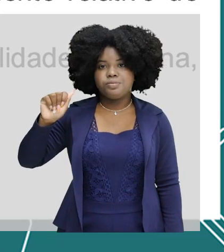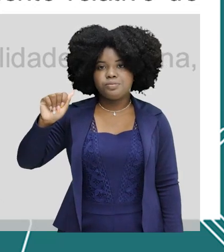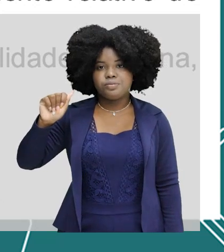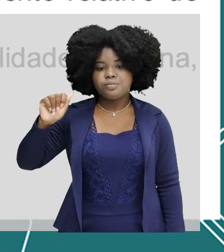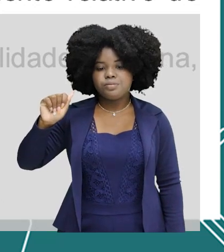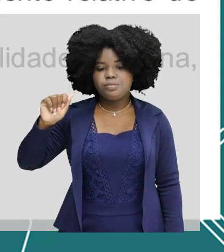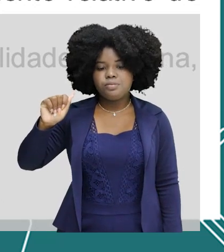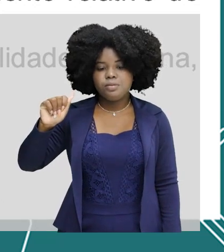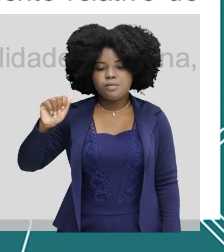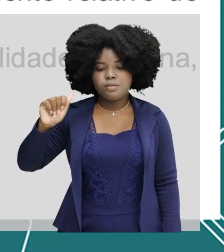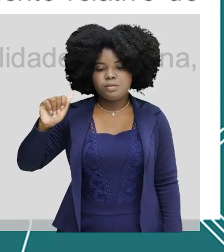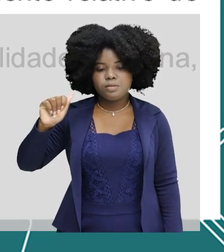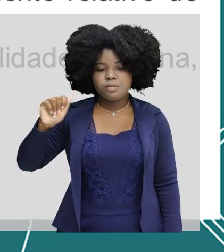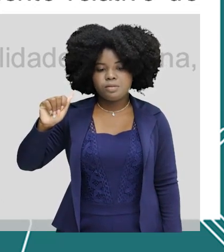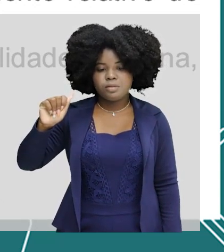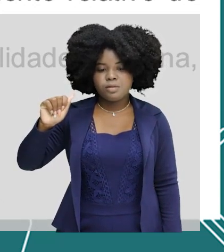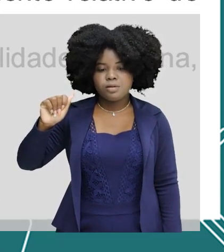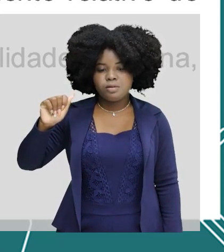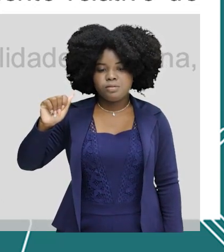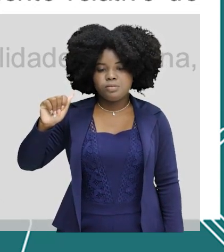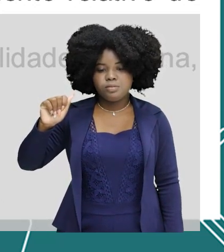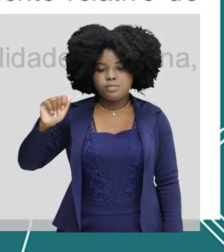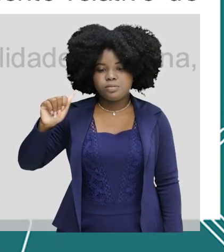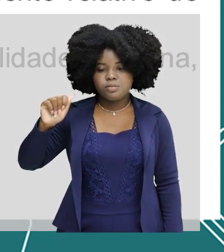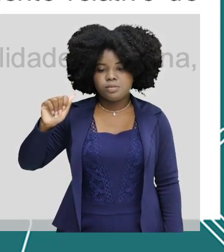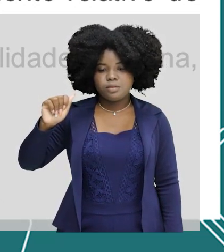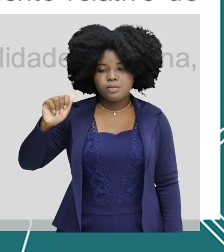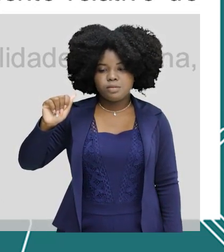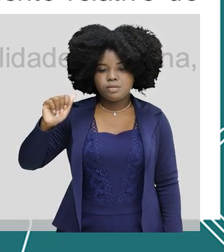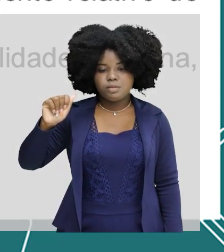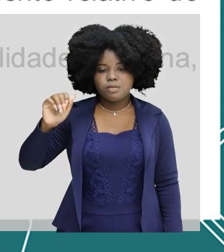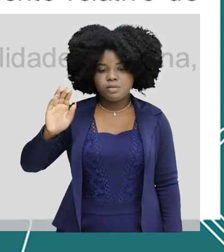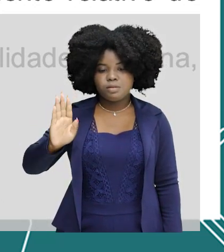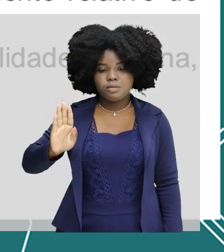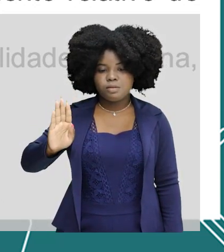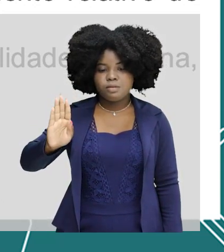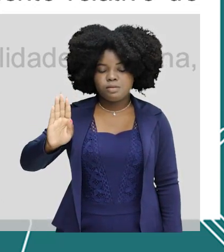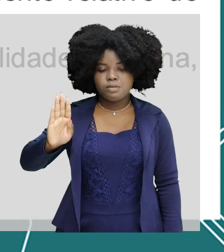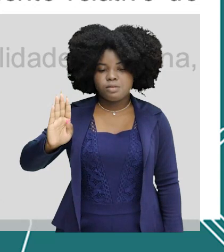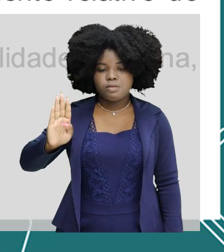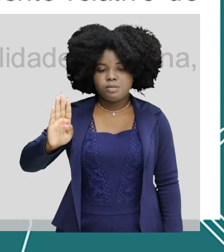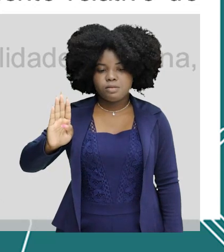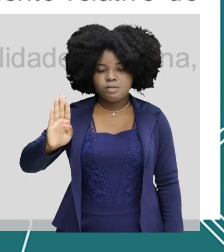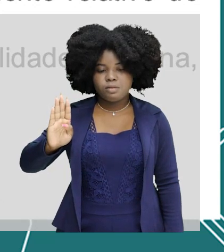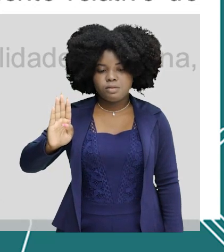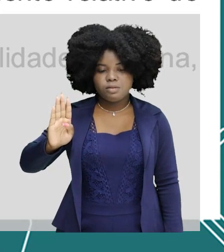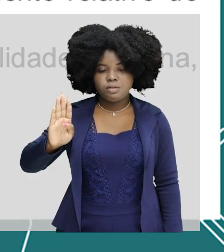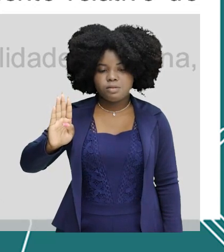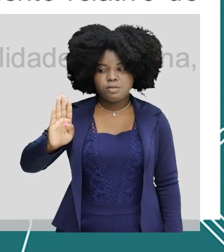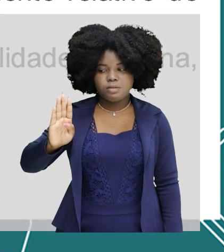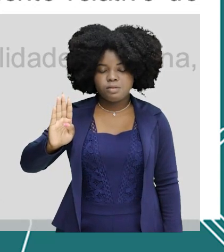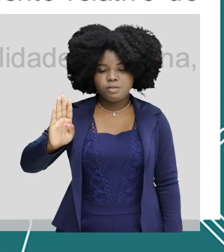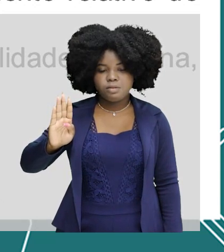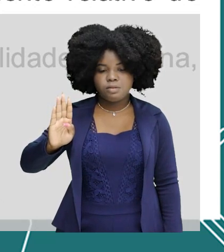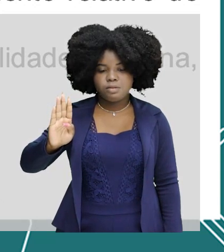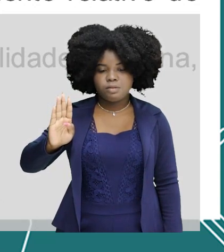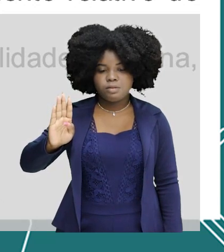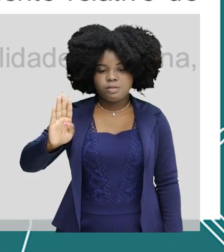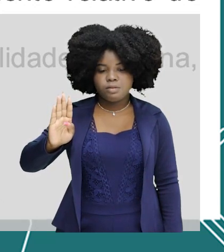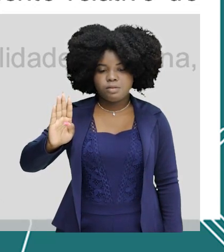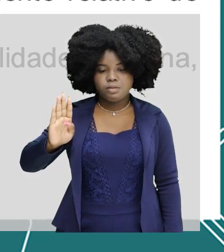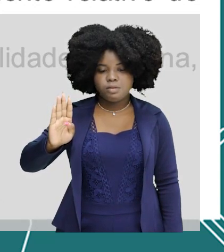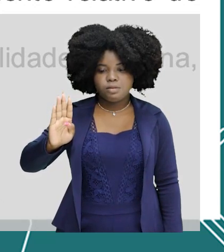crescimento absoluto e volume do crescimento relativo de uma nação. Letra B, o registro da mortalidade infantil e